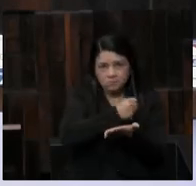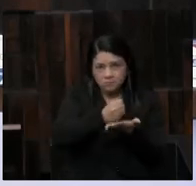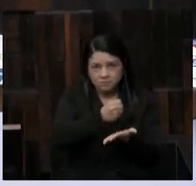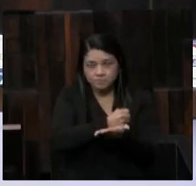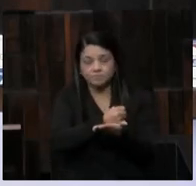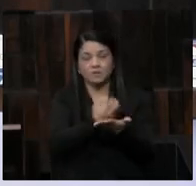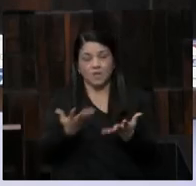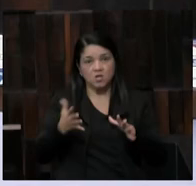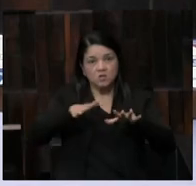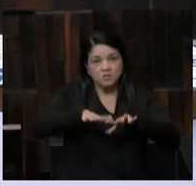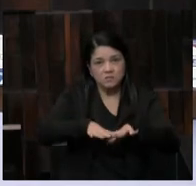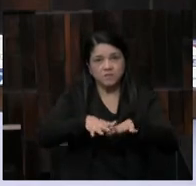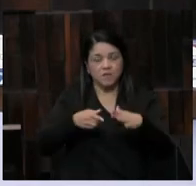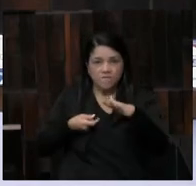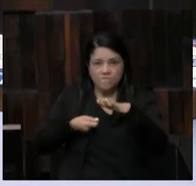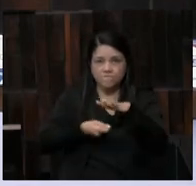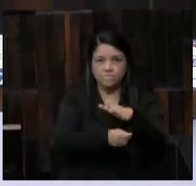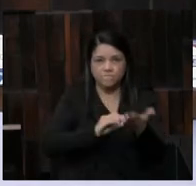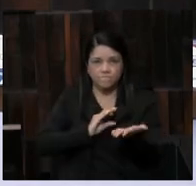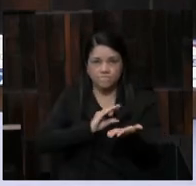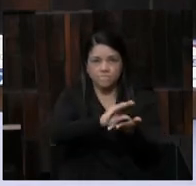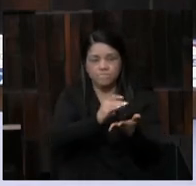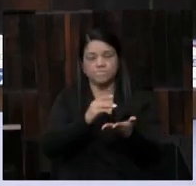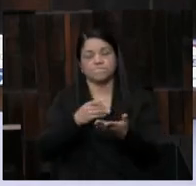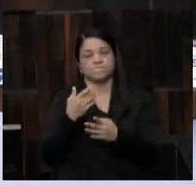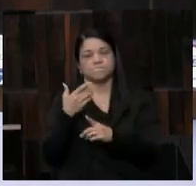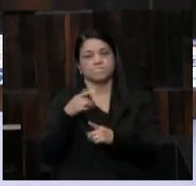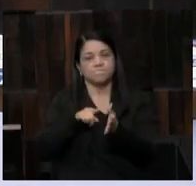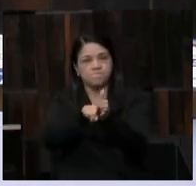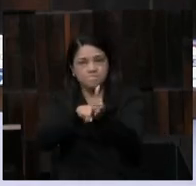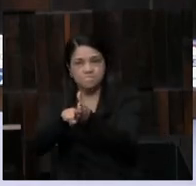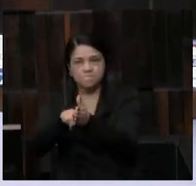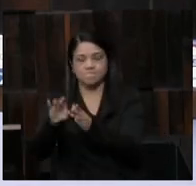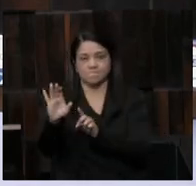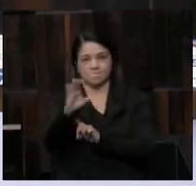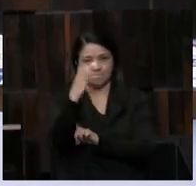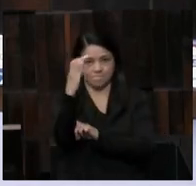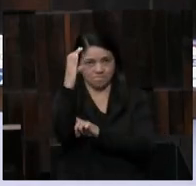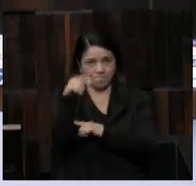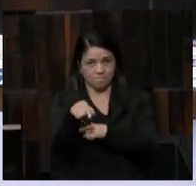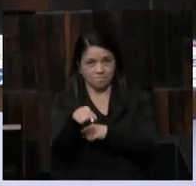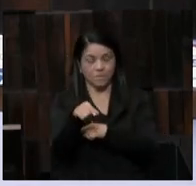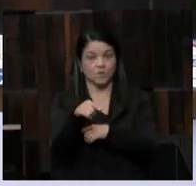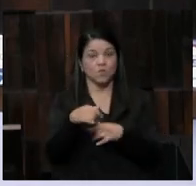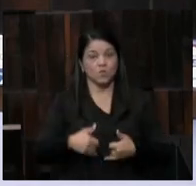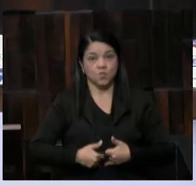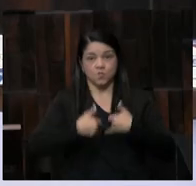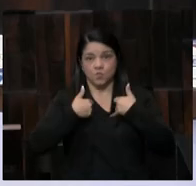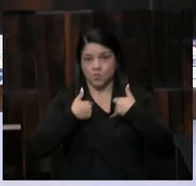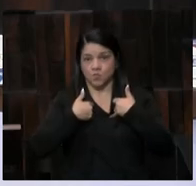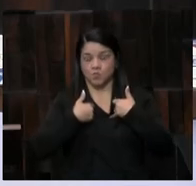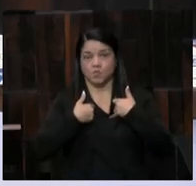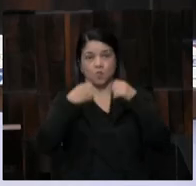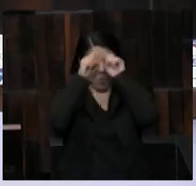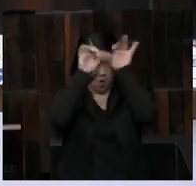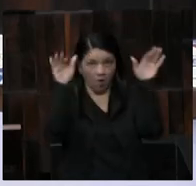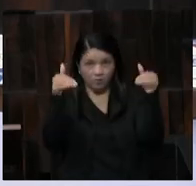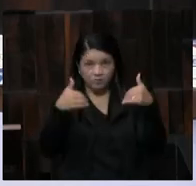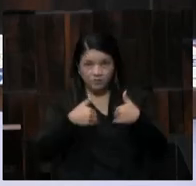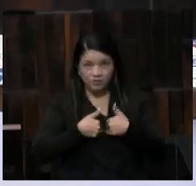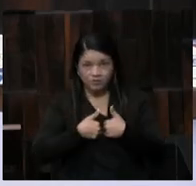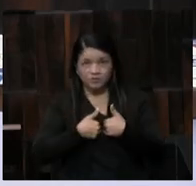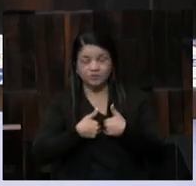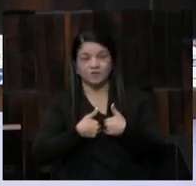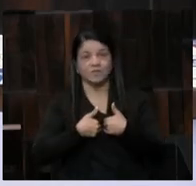inclusivas, investimento em pesquisas. O Dia do Orgulho Autista é